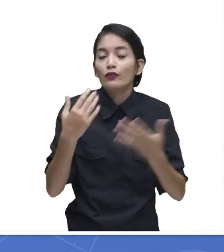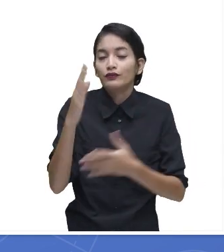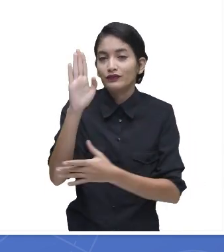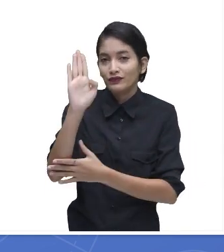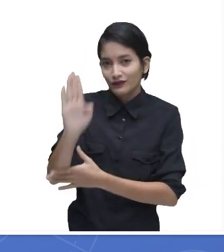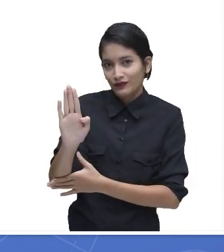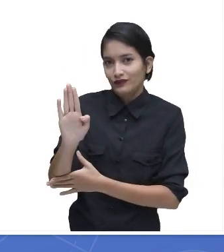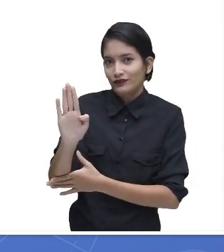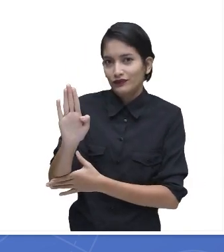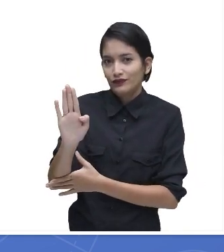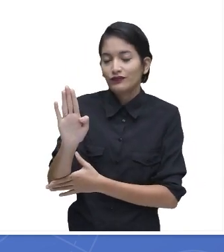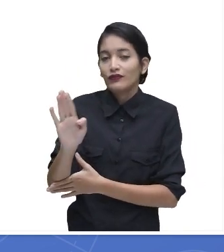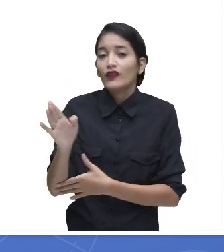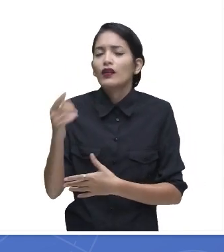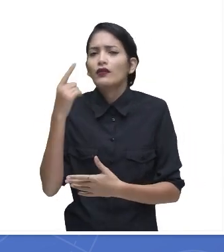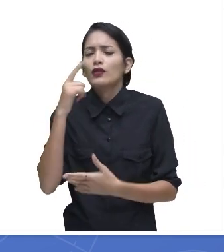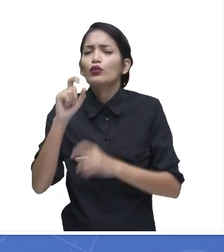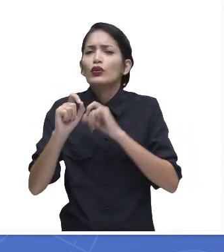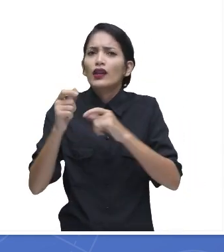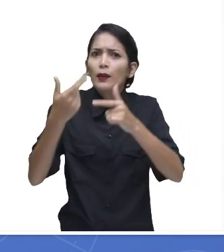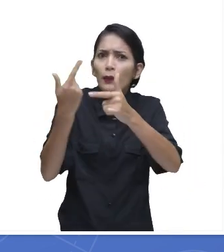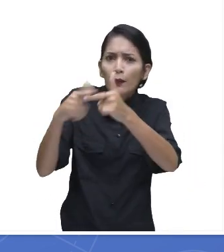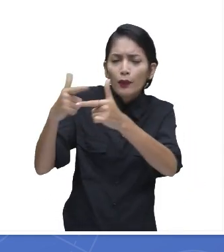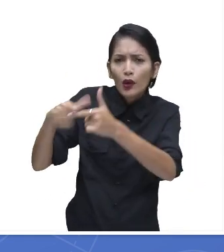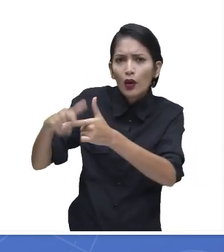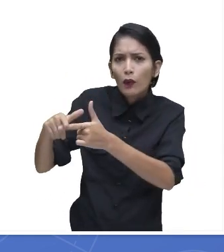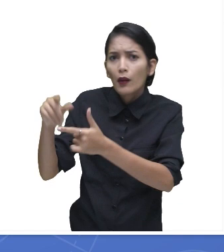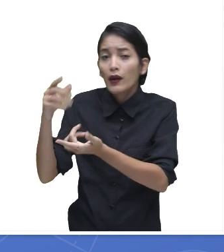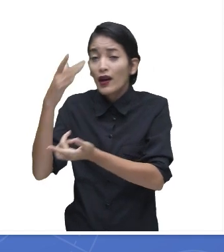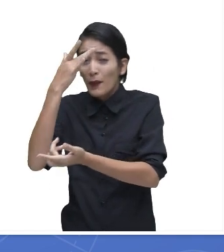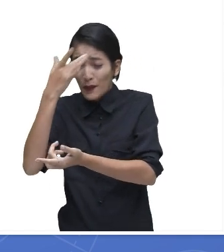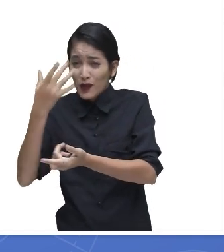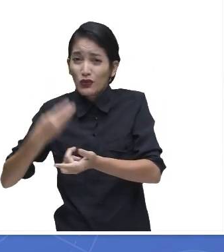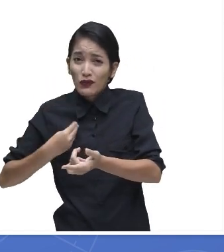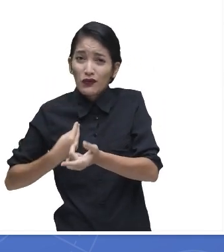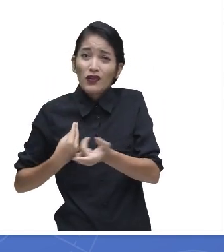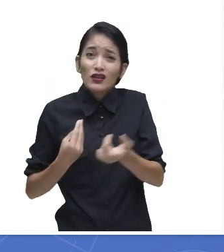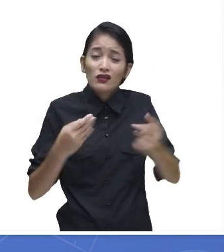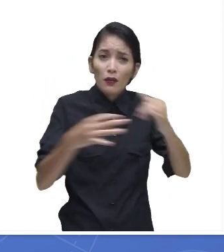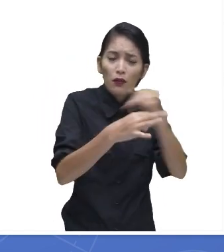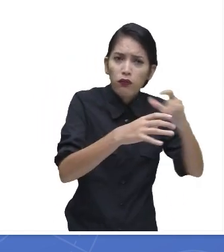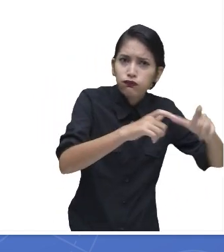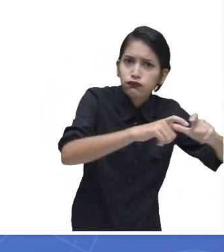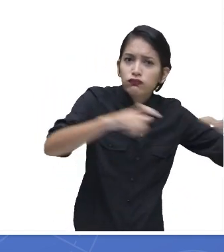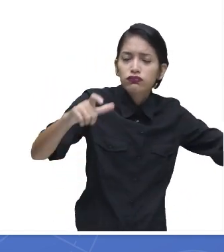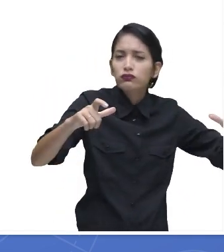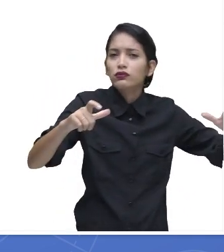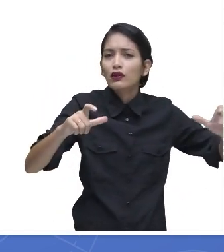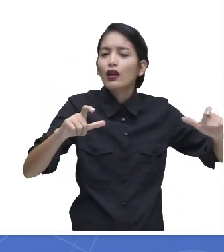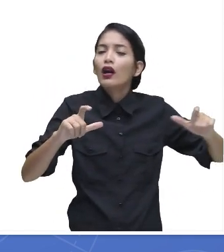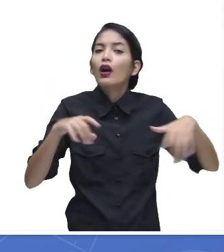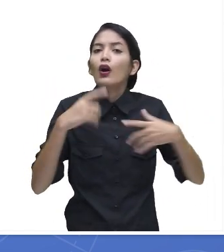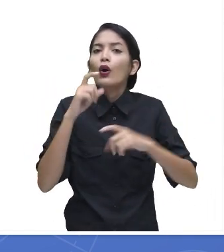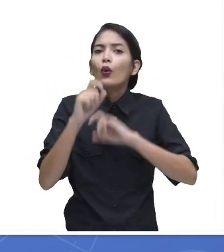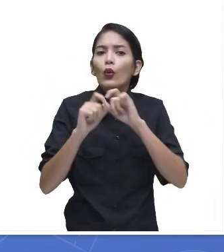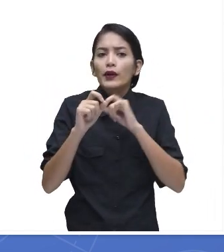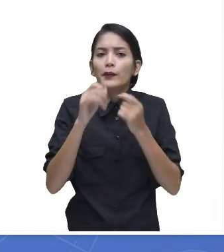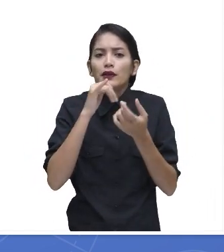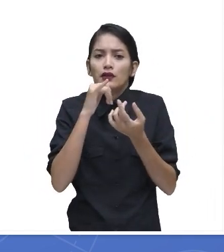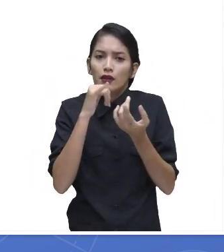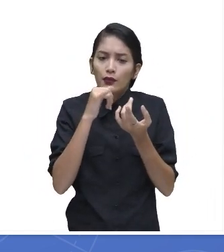aqui de consequência do fato de ter muita gente morando em grandes cidades, que é realmente a